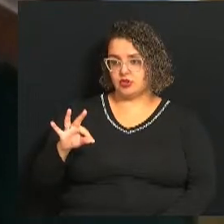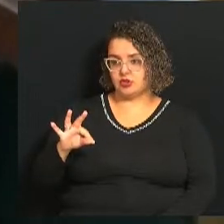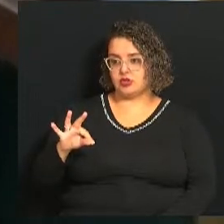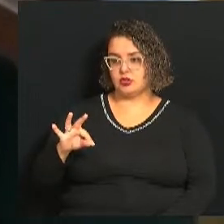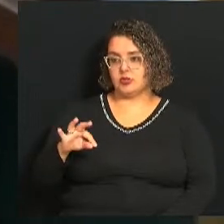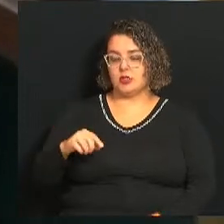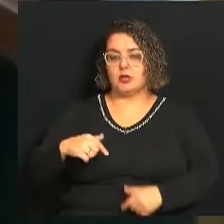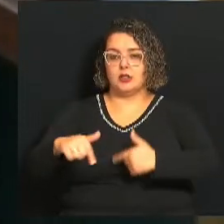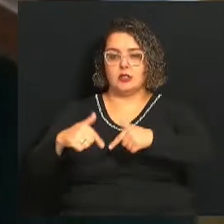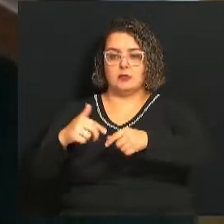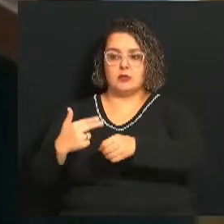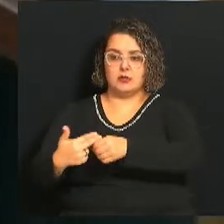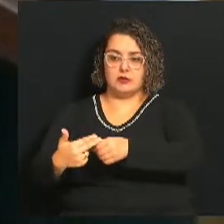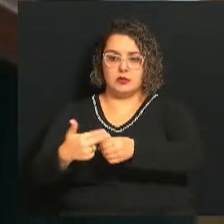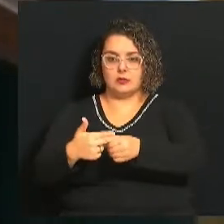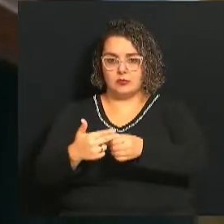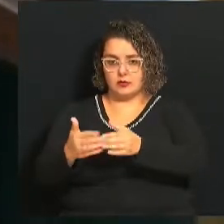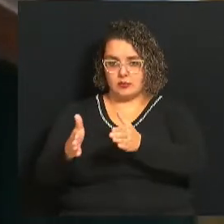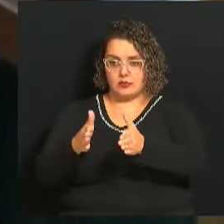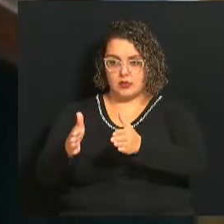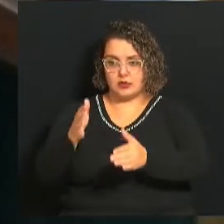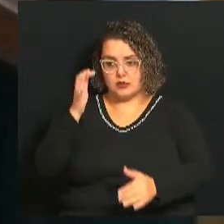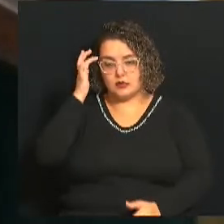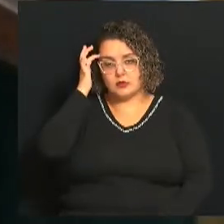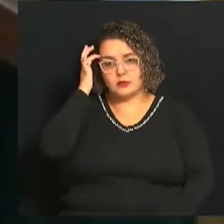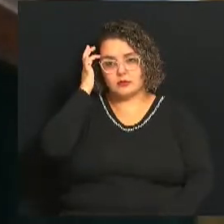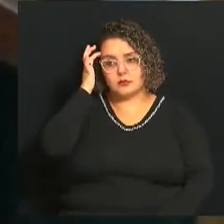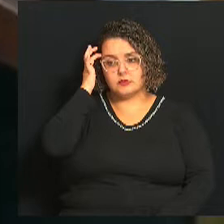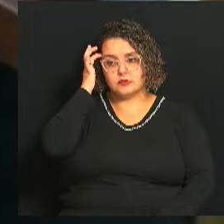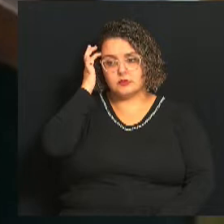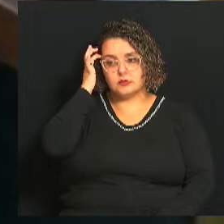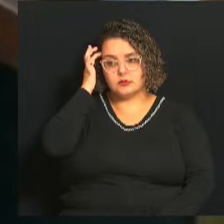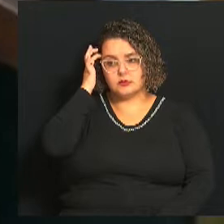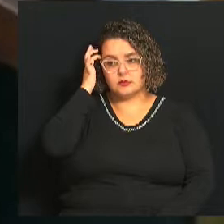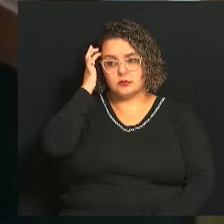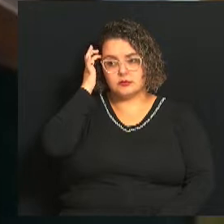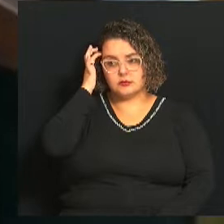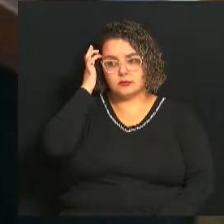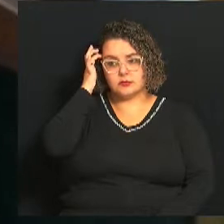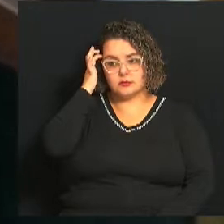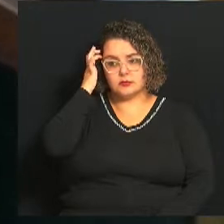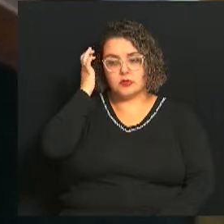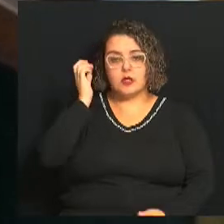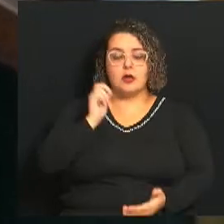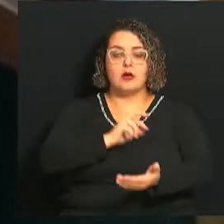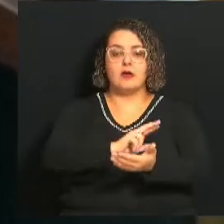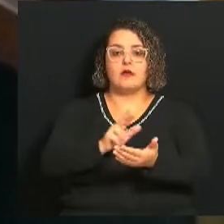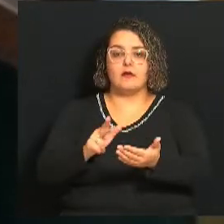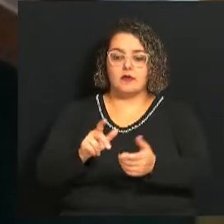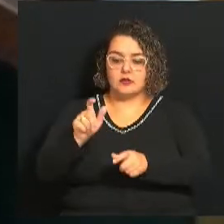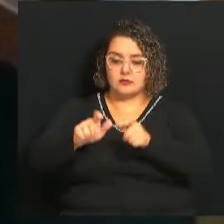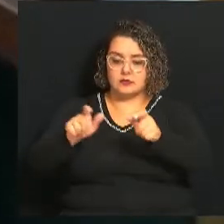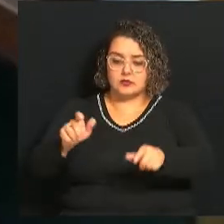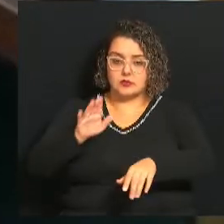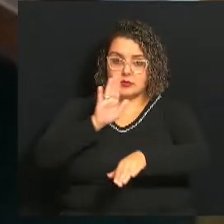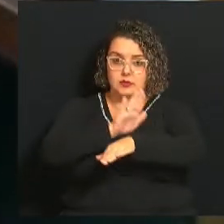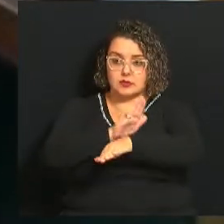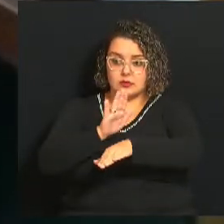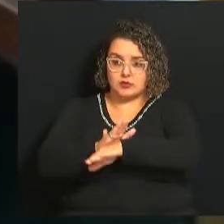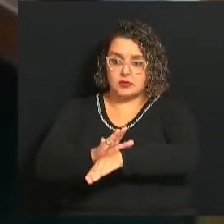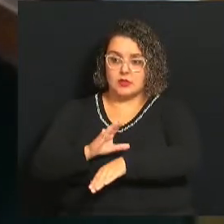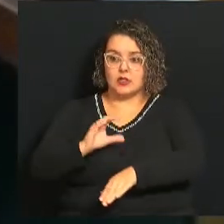Unicamp, né? Tiveram aí vários colaboradores da CAT, do